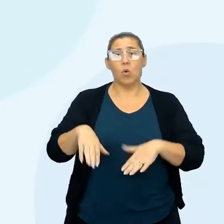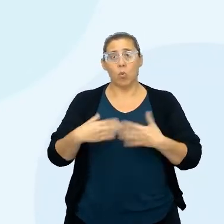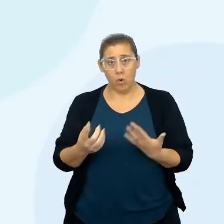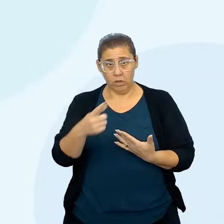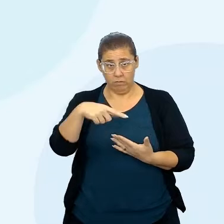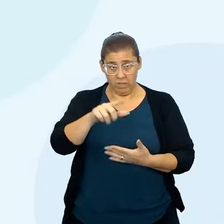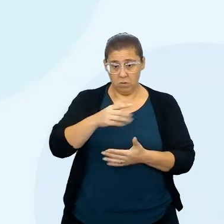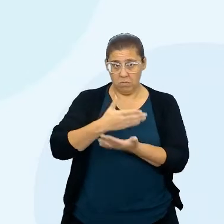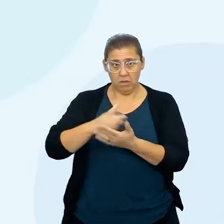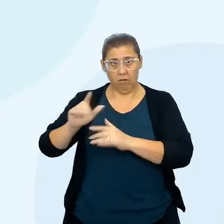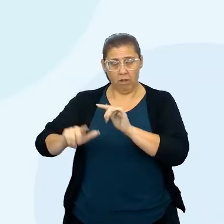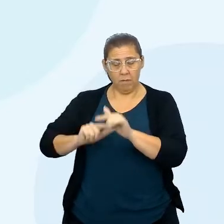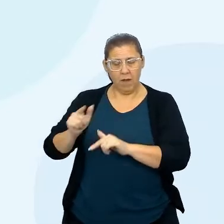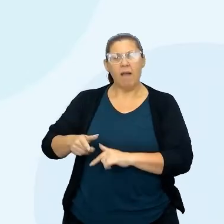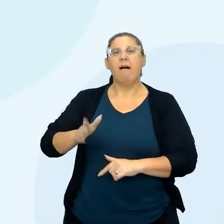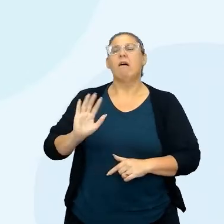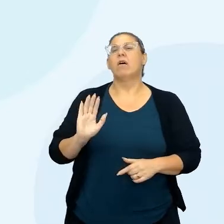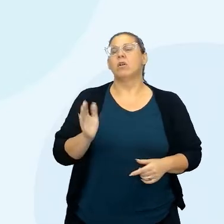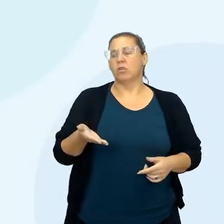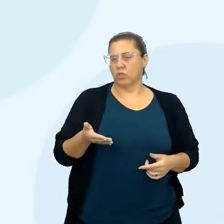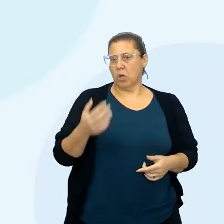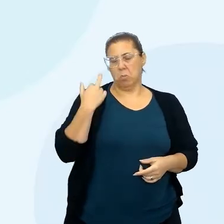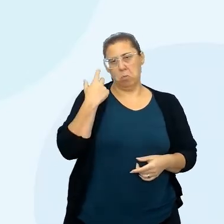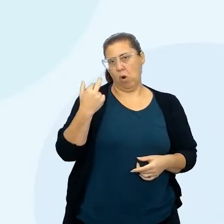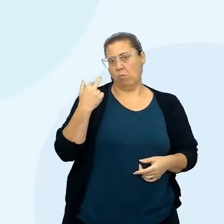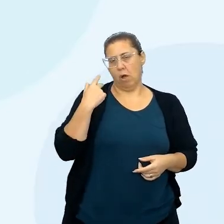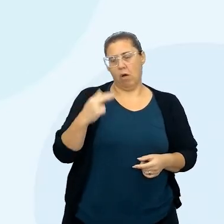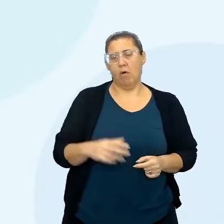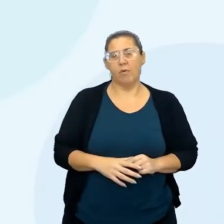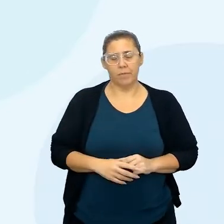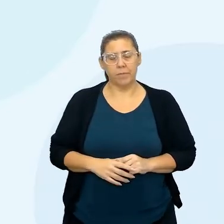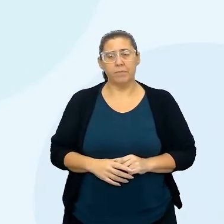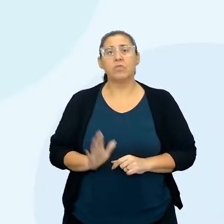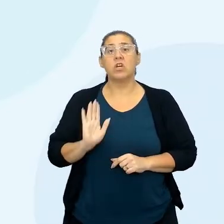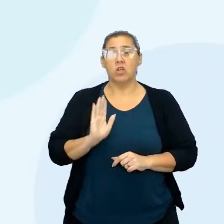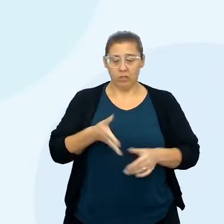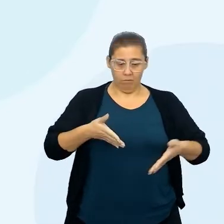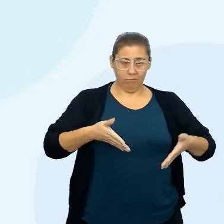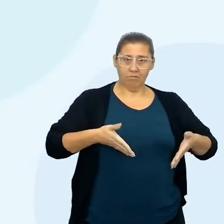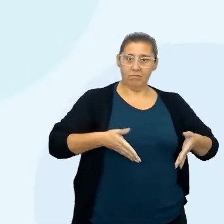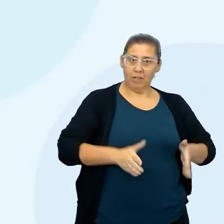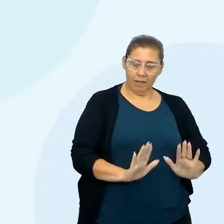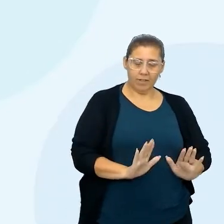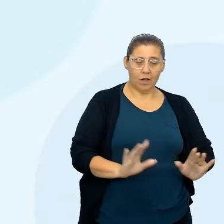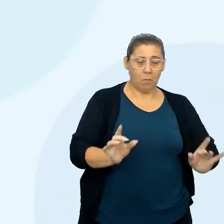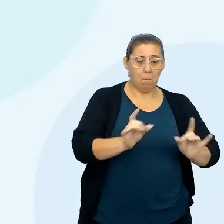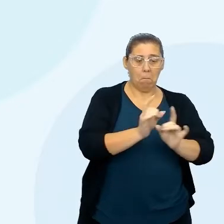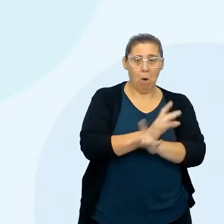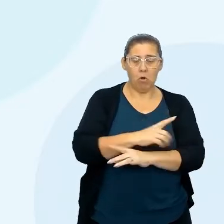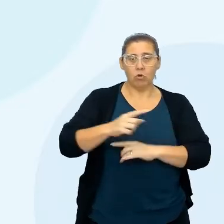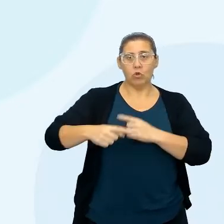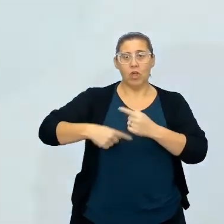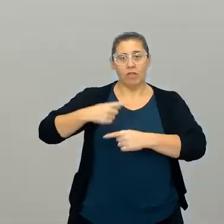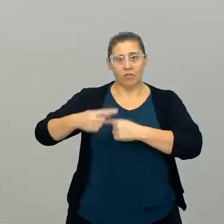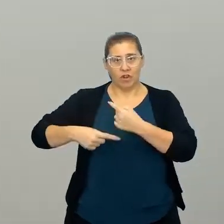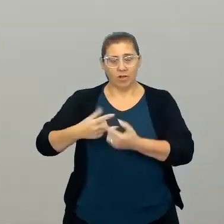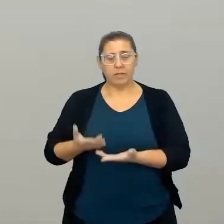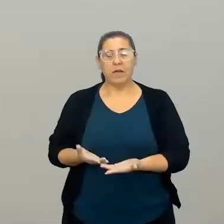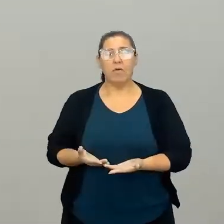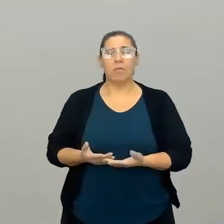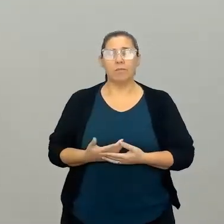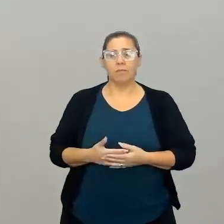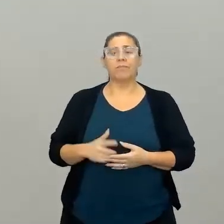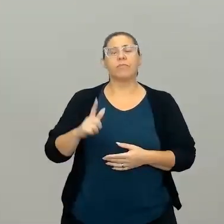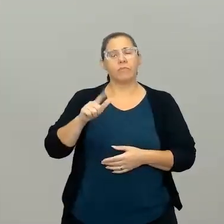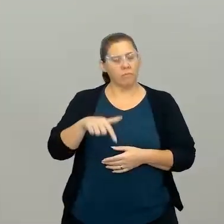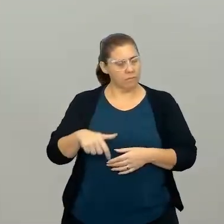para valer, ela já vai ser o normal. Eles já nasceram inseridos nela, né? Já nasceram. Pois é, por isso que... Isso é